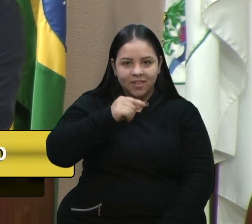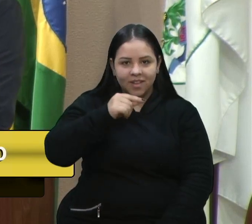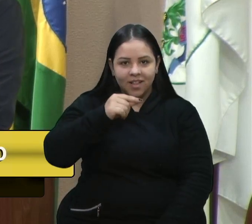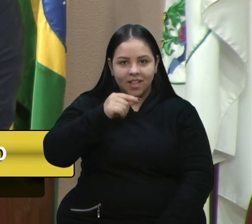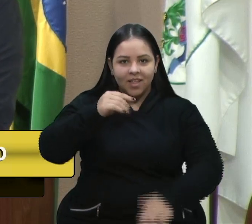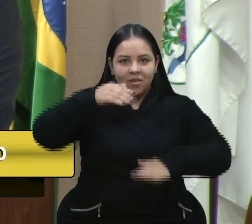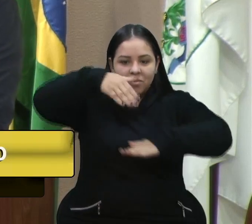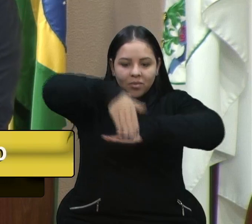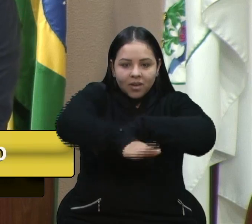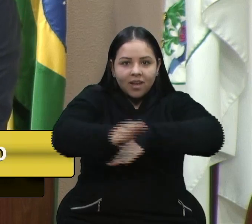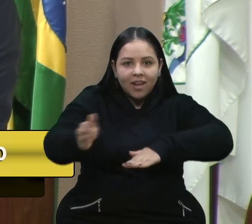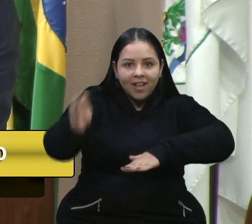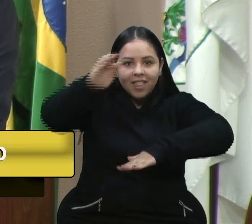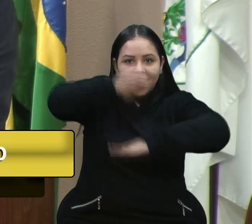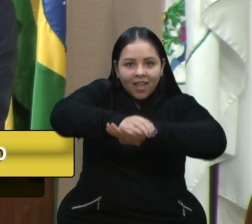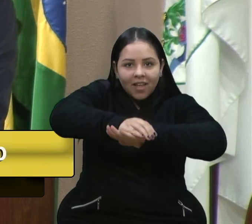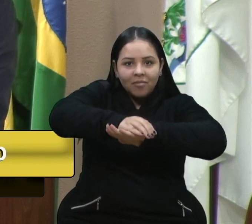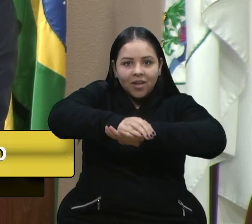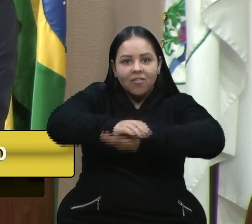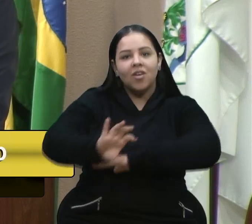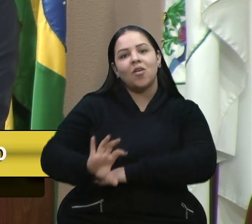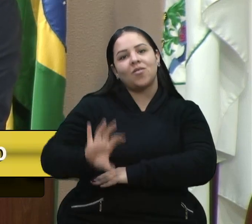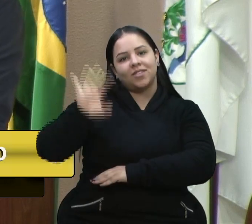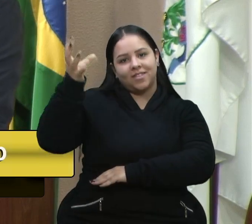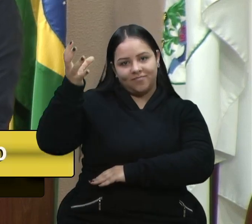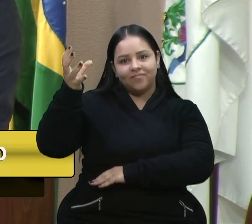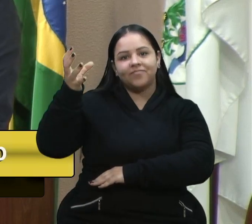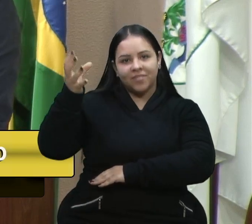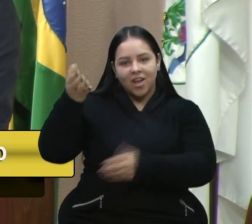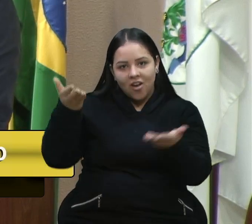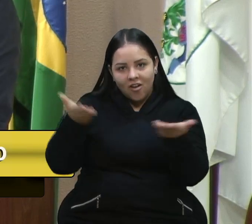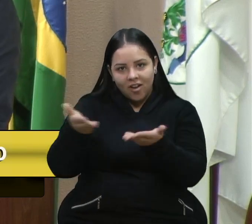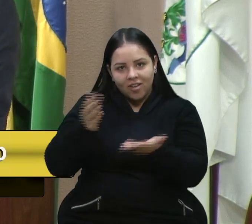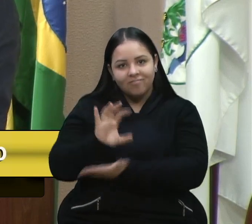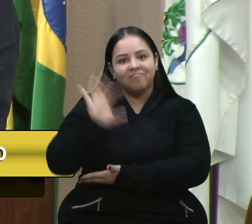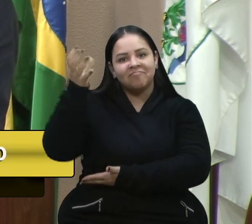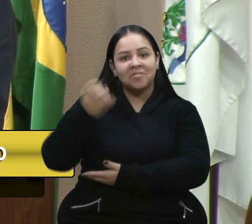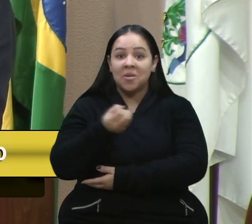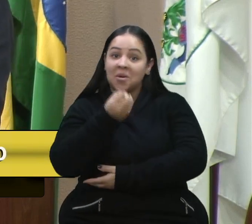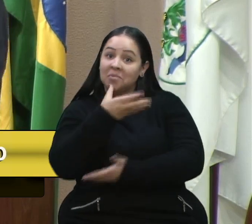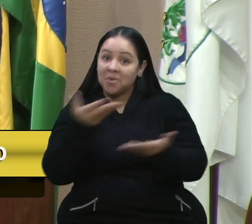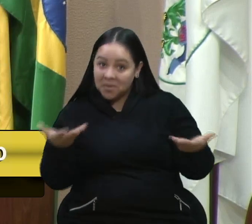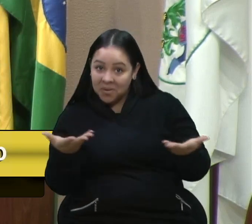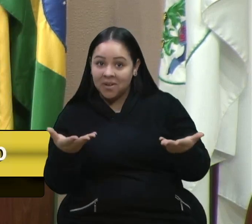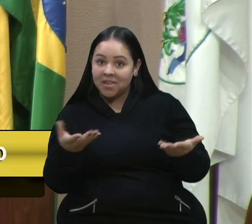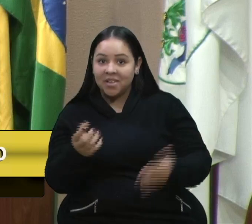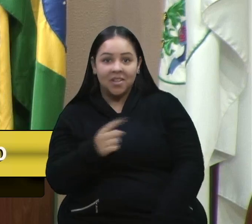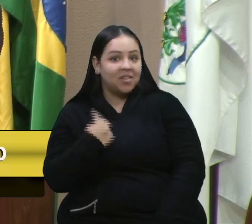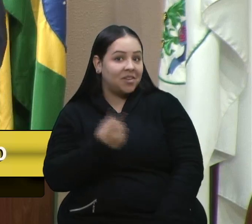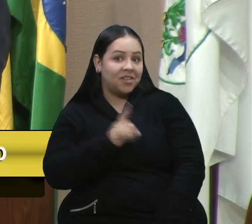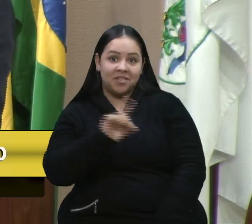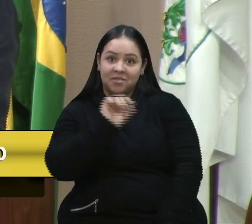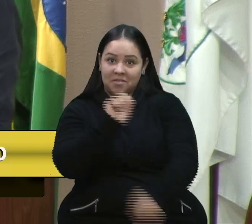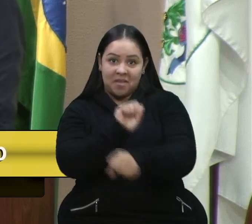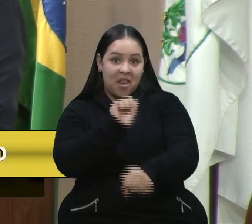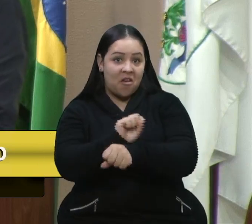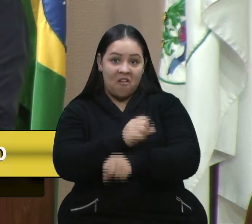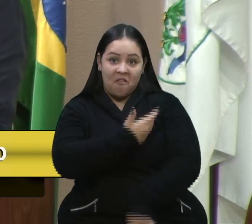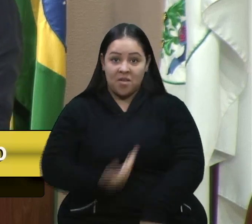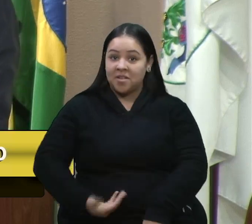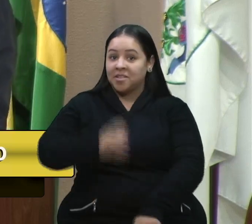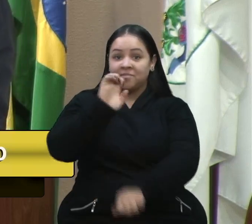Tapa Buracos na Rota do Sol vai acontecer. Que coisa boa, né? Claro que não, a gente não pode esperar isso do governo do estado, né? E